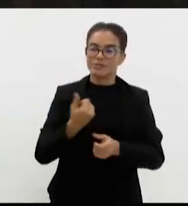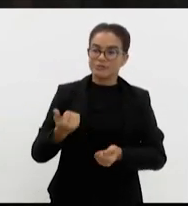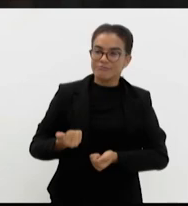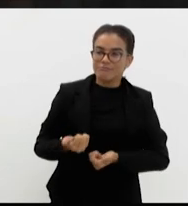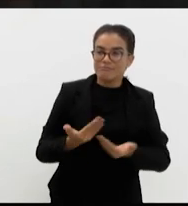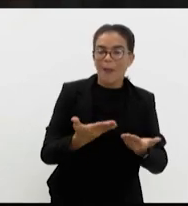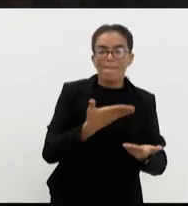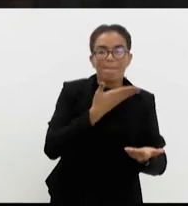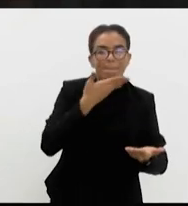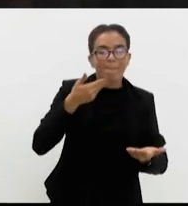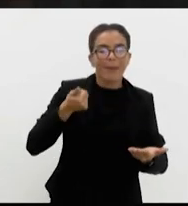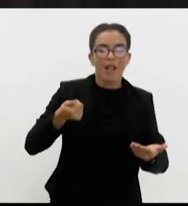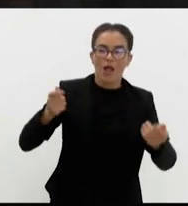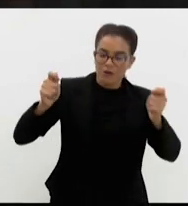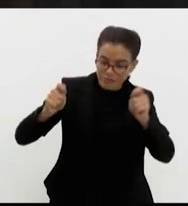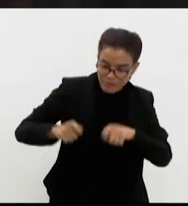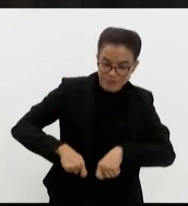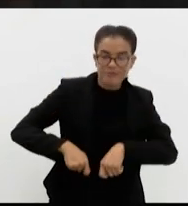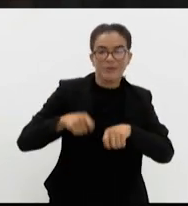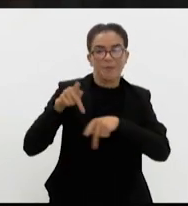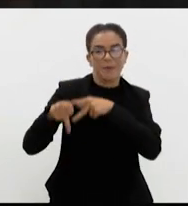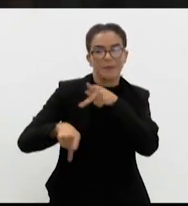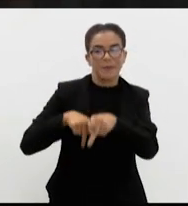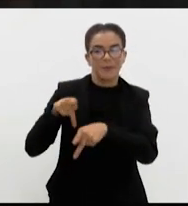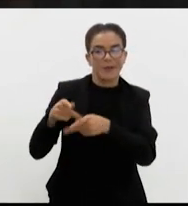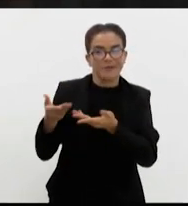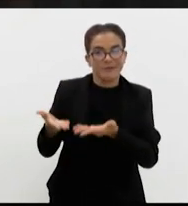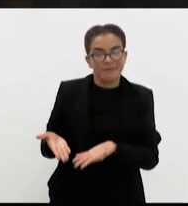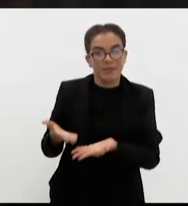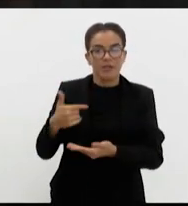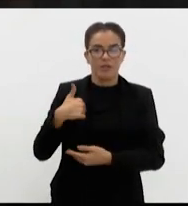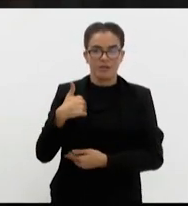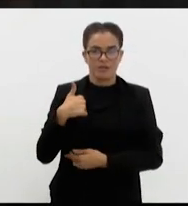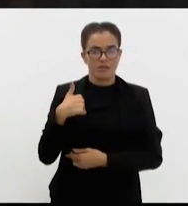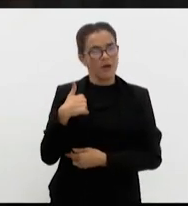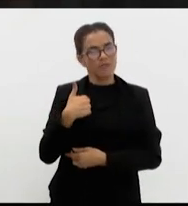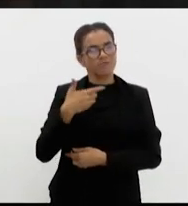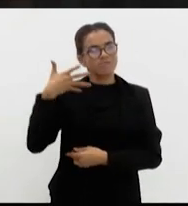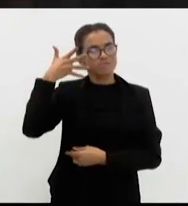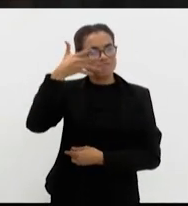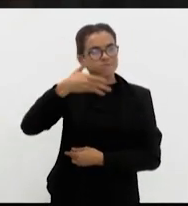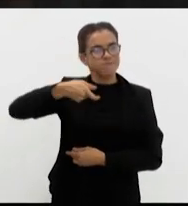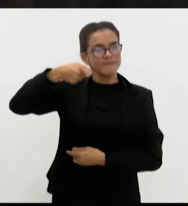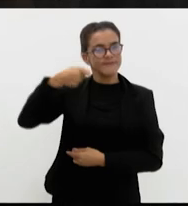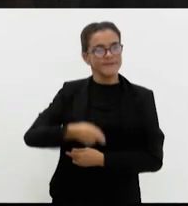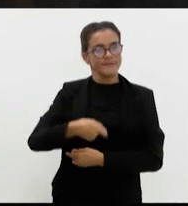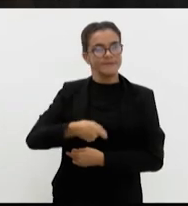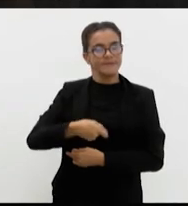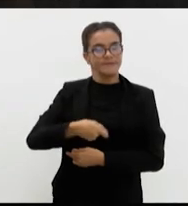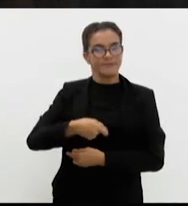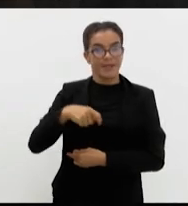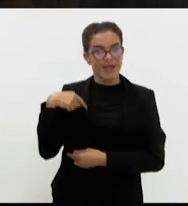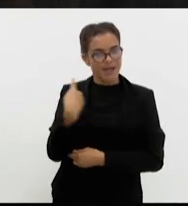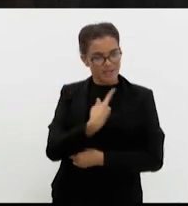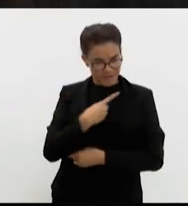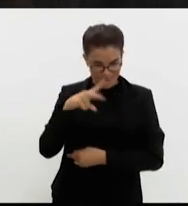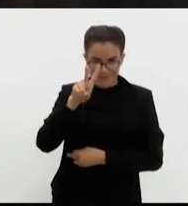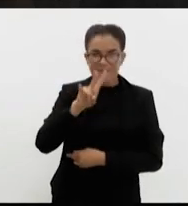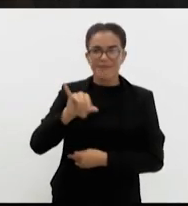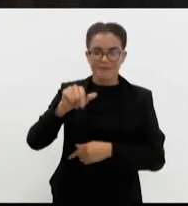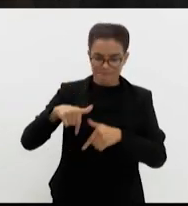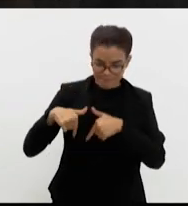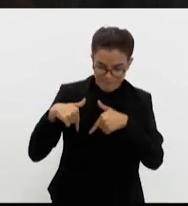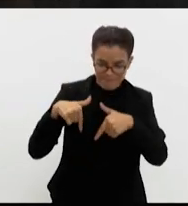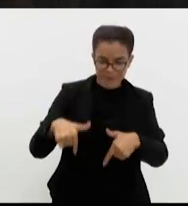uma melhor condição de vida para toda uma população então fica aqui meu posicionamento firme de que a gente vai dar